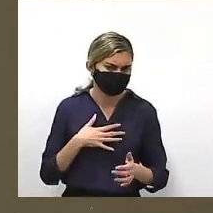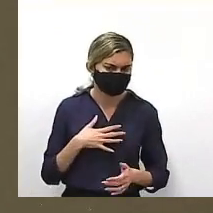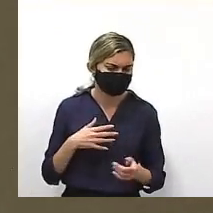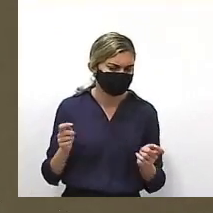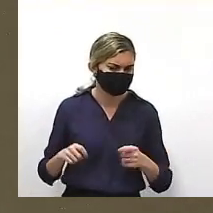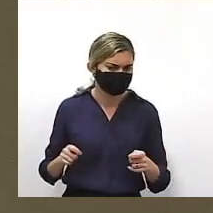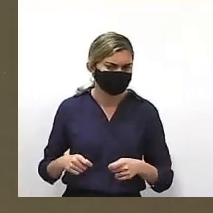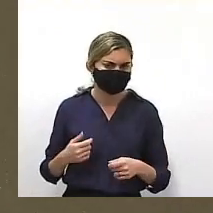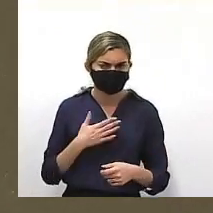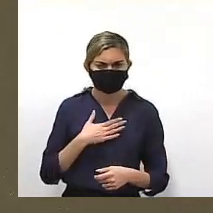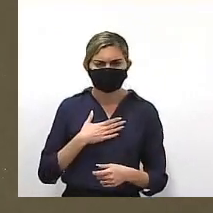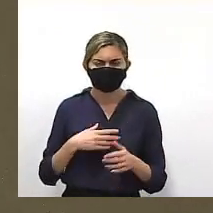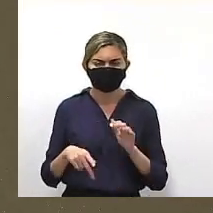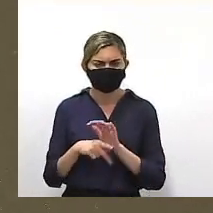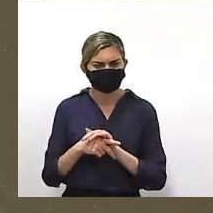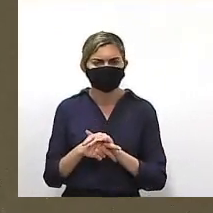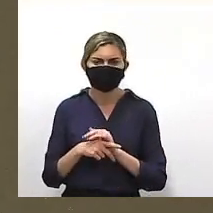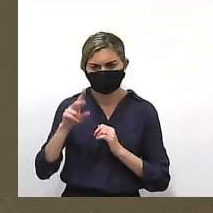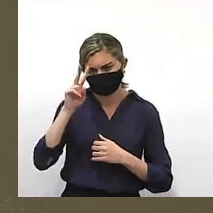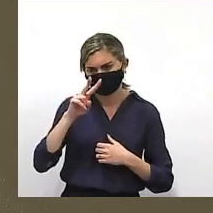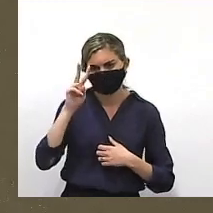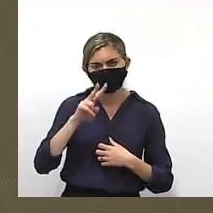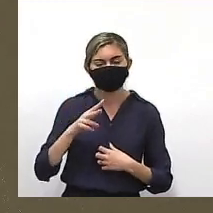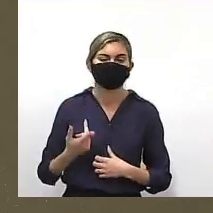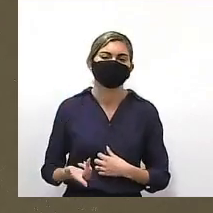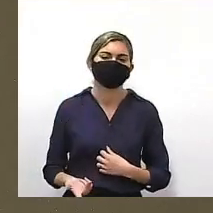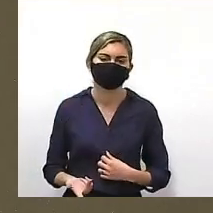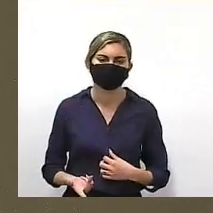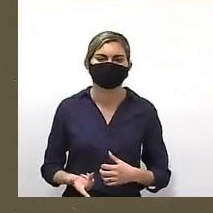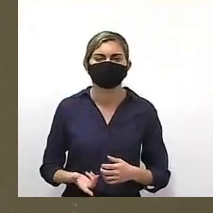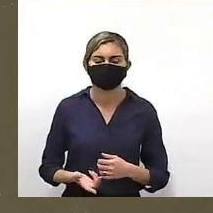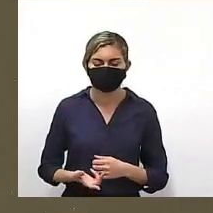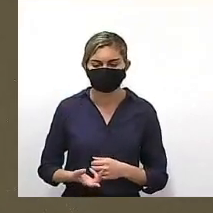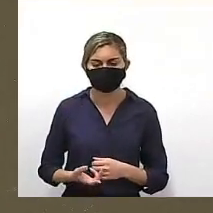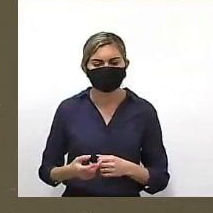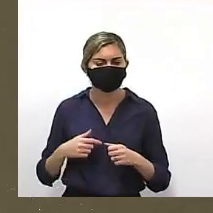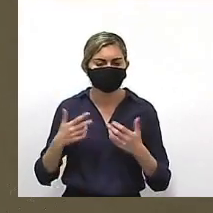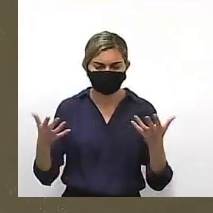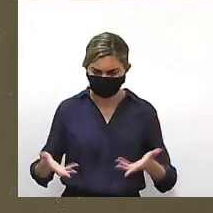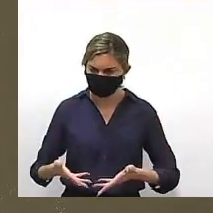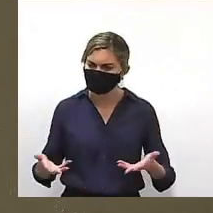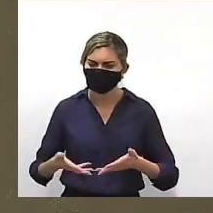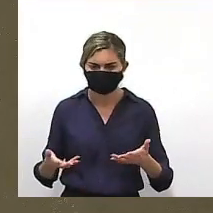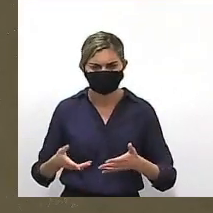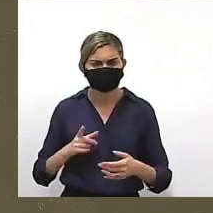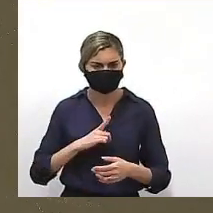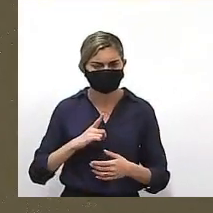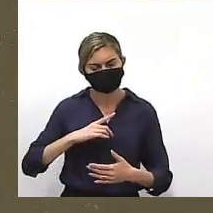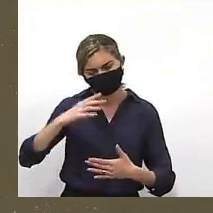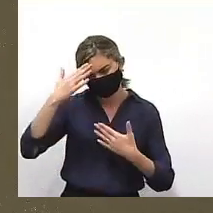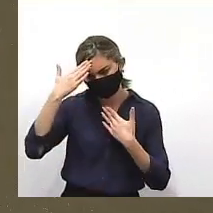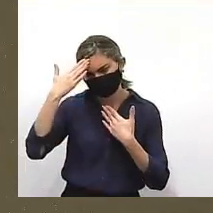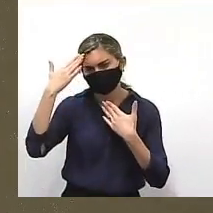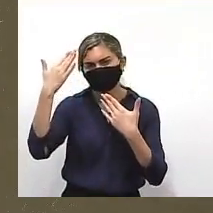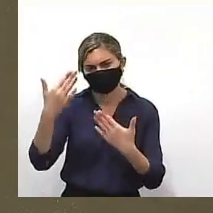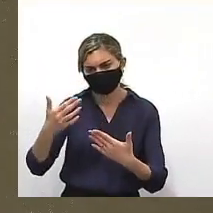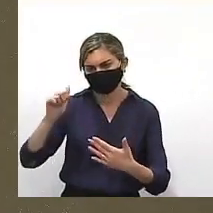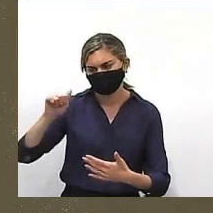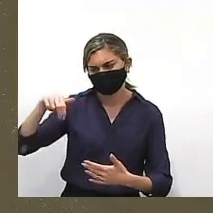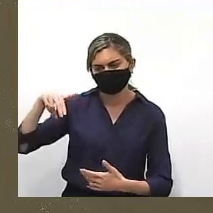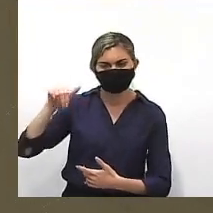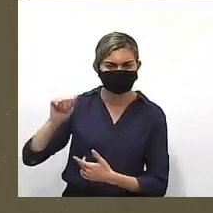cabe em minha própria história. Por hoje, eu tenho que agradecer a